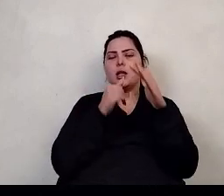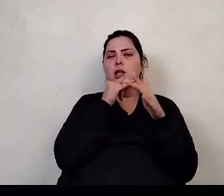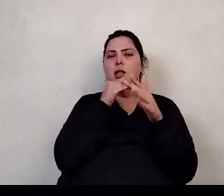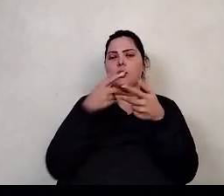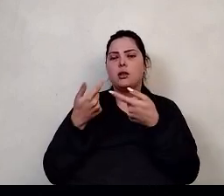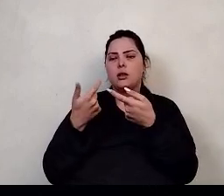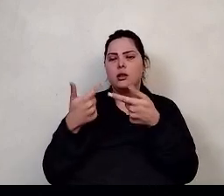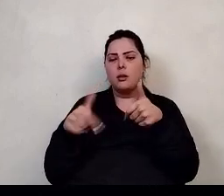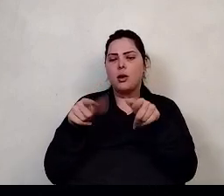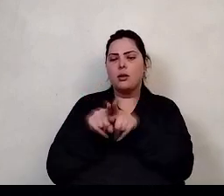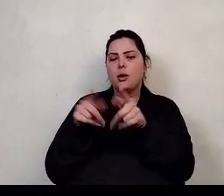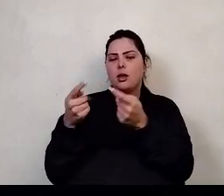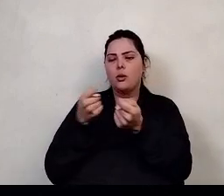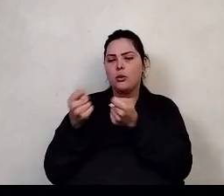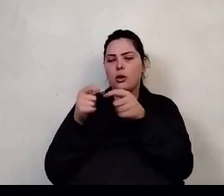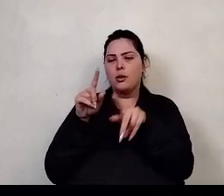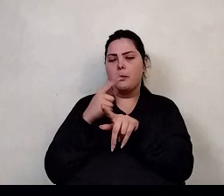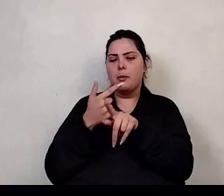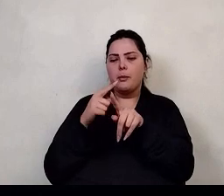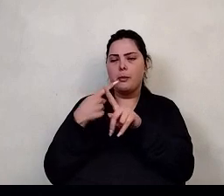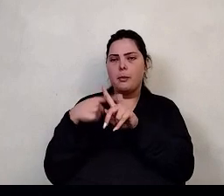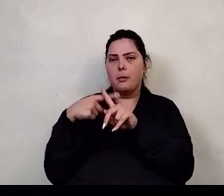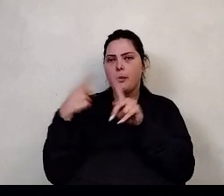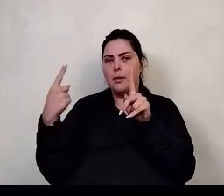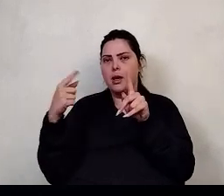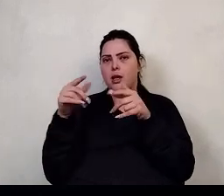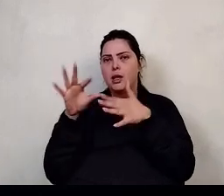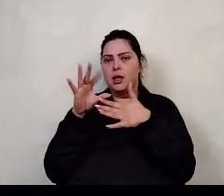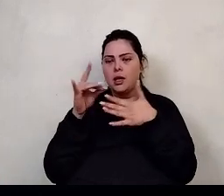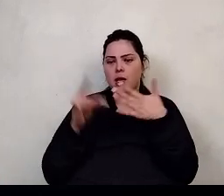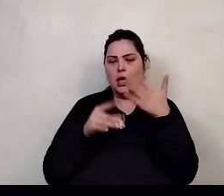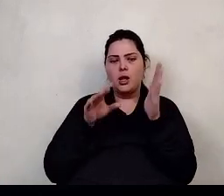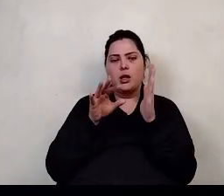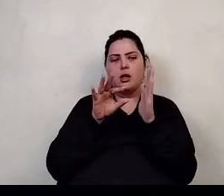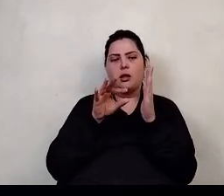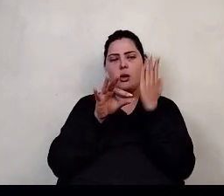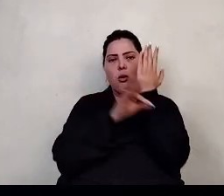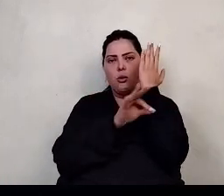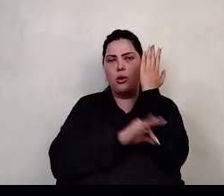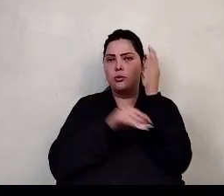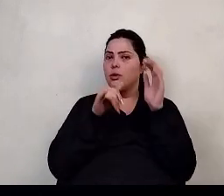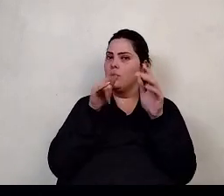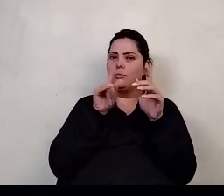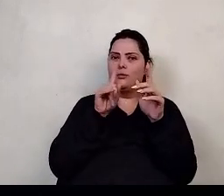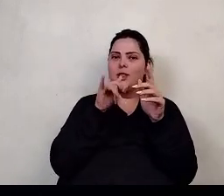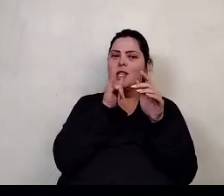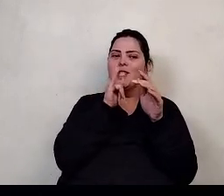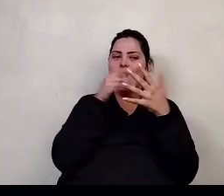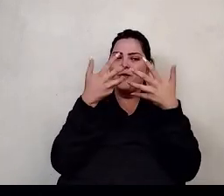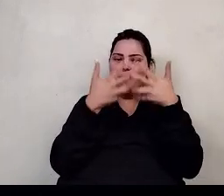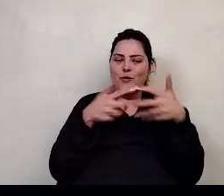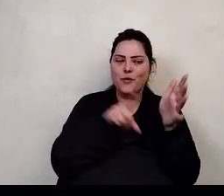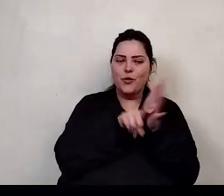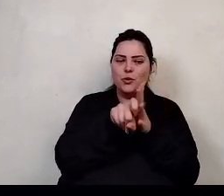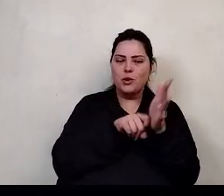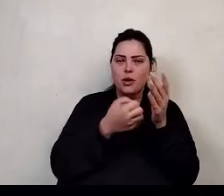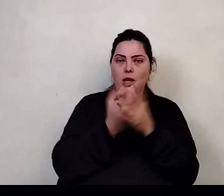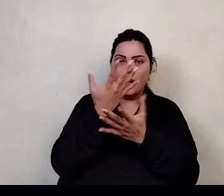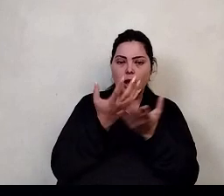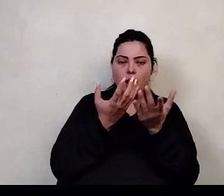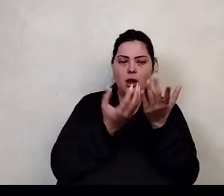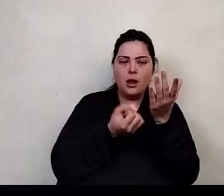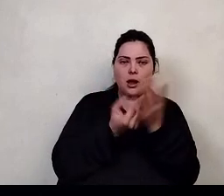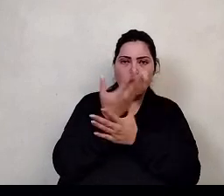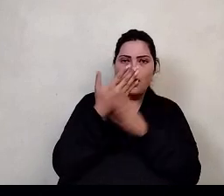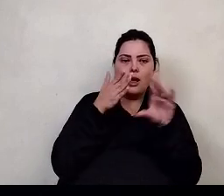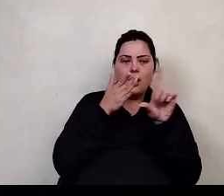vários outros detalhes do código. Não, eu tenho que testar a funcionalidade. Se eu estou olhando para a minha criação de contas, eu tenho que pensar quais são as ações que eu faço em